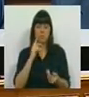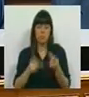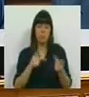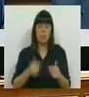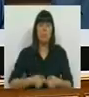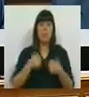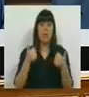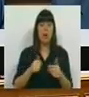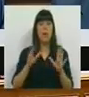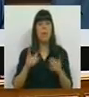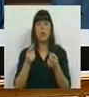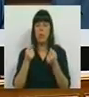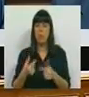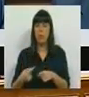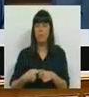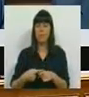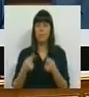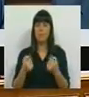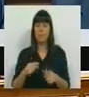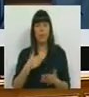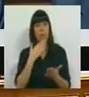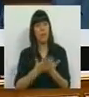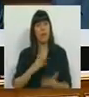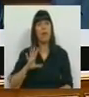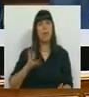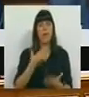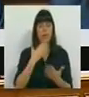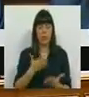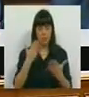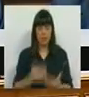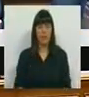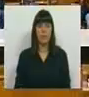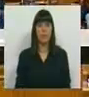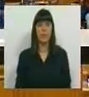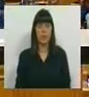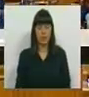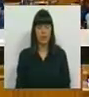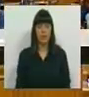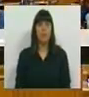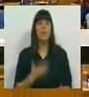apreciável, embora muito pouco interessante para o país. Muito obrigado. Obrigado, senhor.